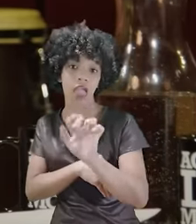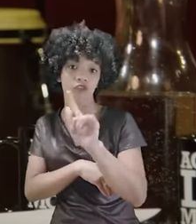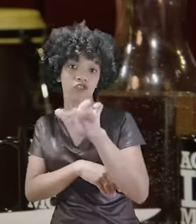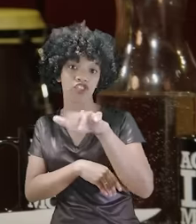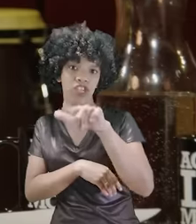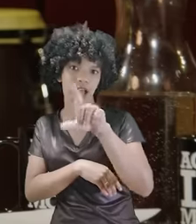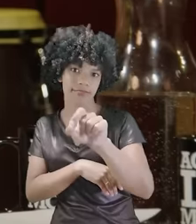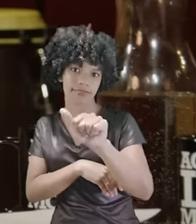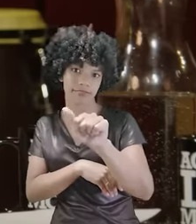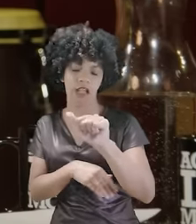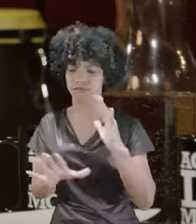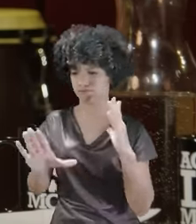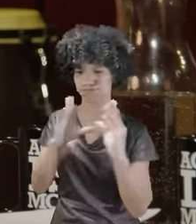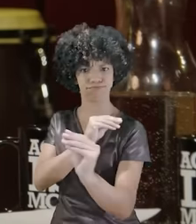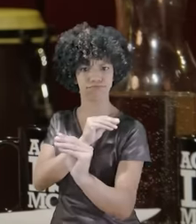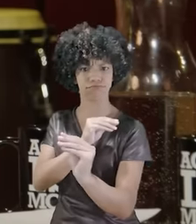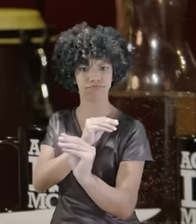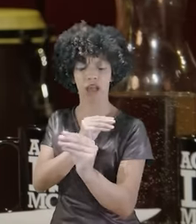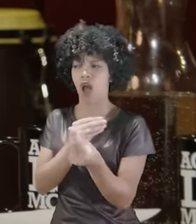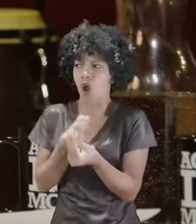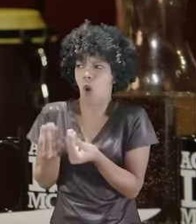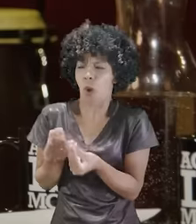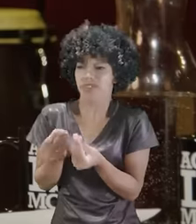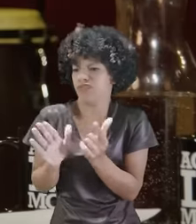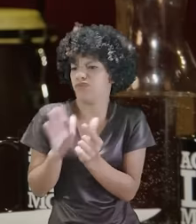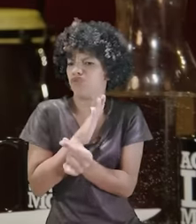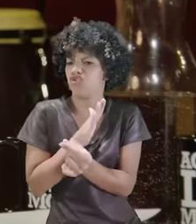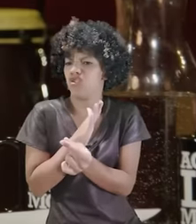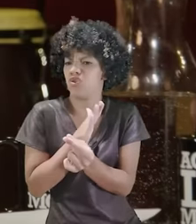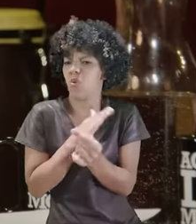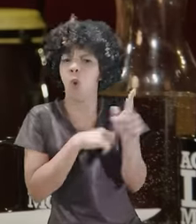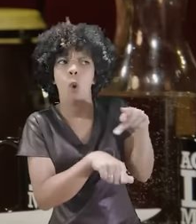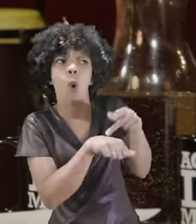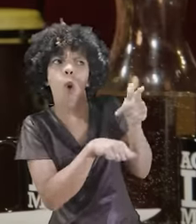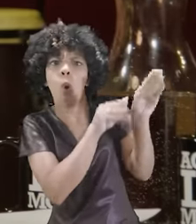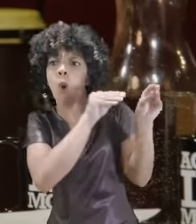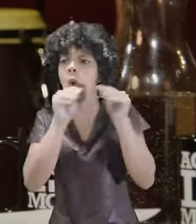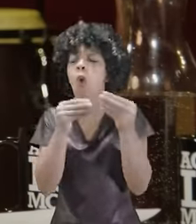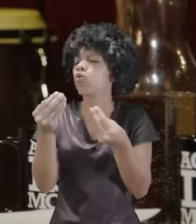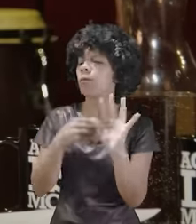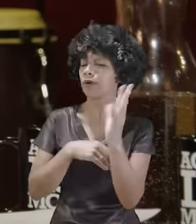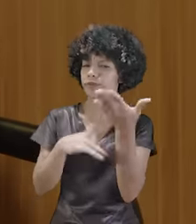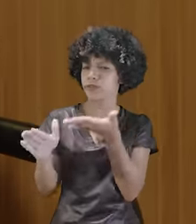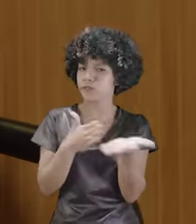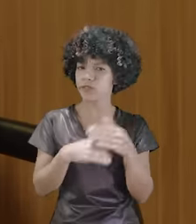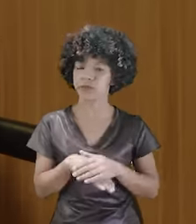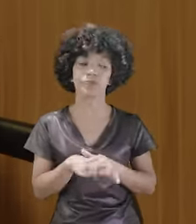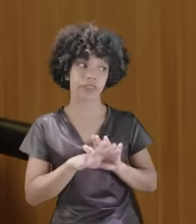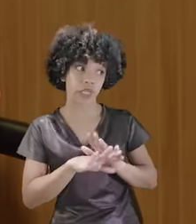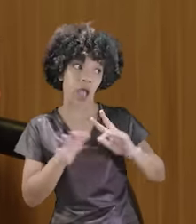uma refugiada você a fugiu do seu país você veio para cá como é que foi sua história e que que aconteceu